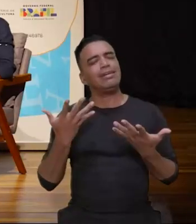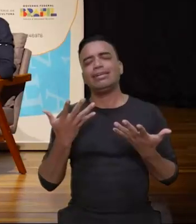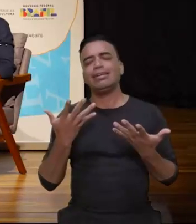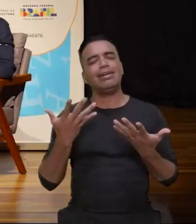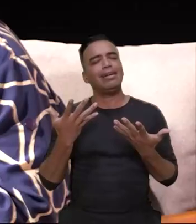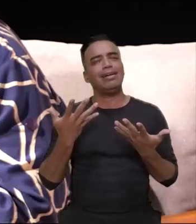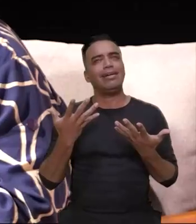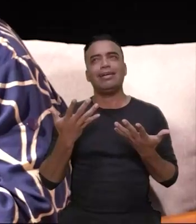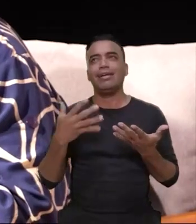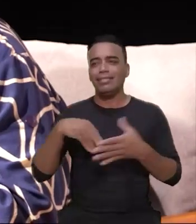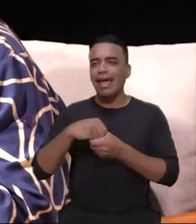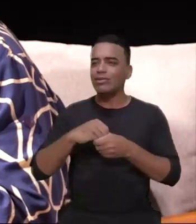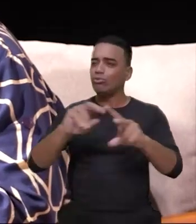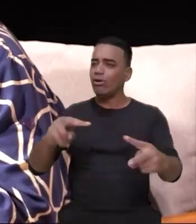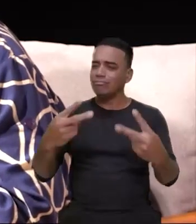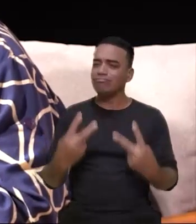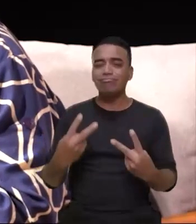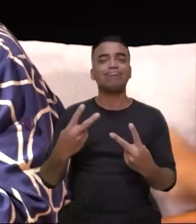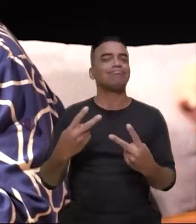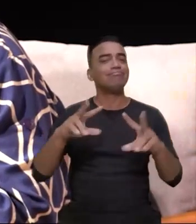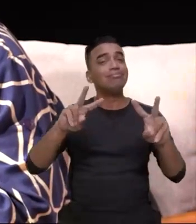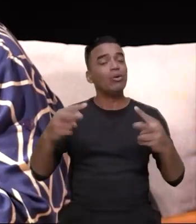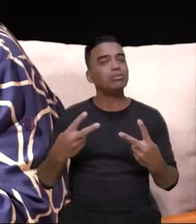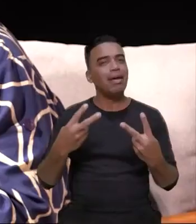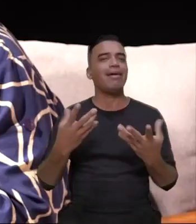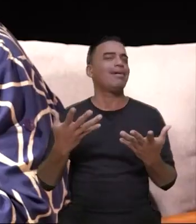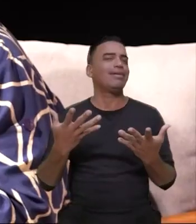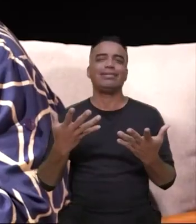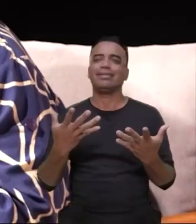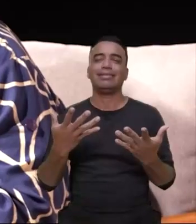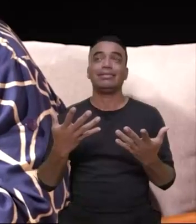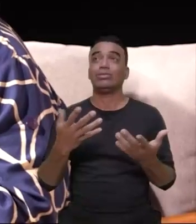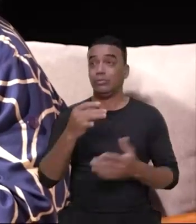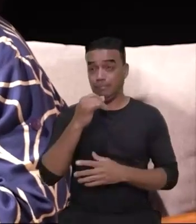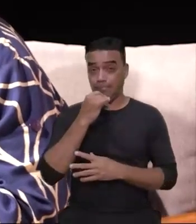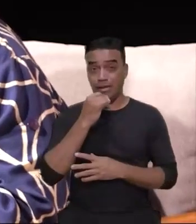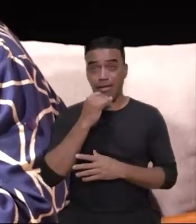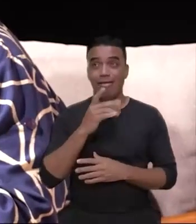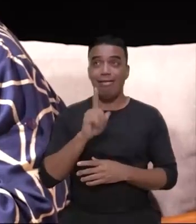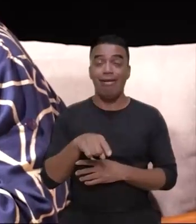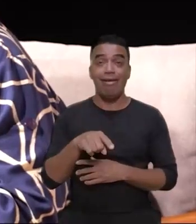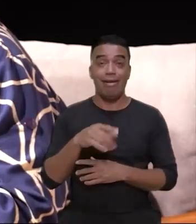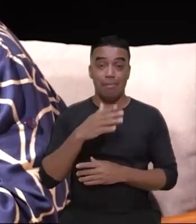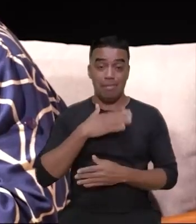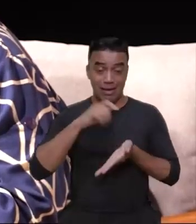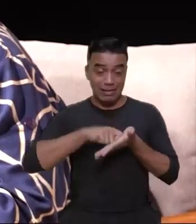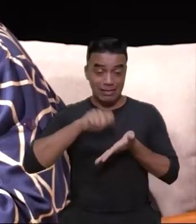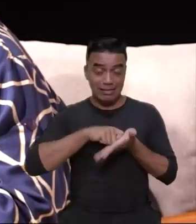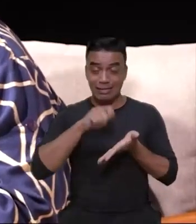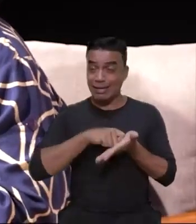esse reconhecimento e por esse caminho de vai e volta, né? Quando a minha